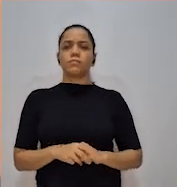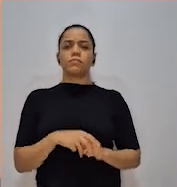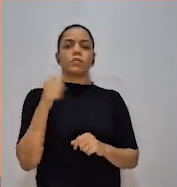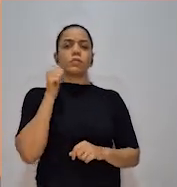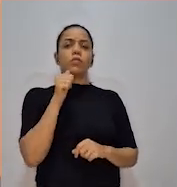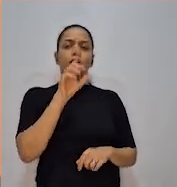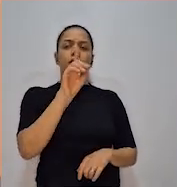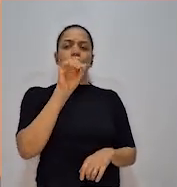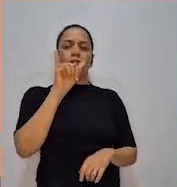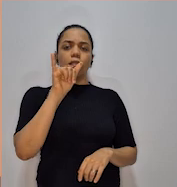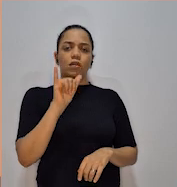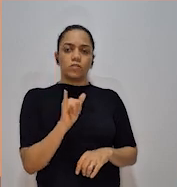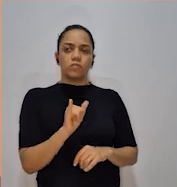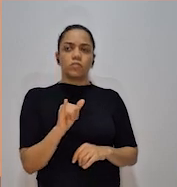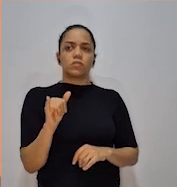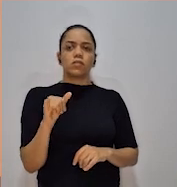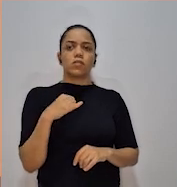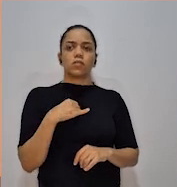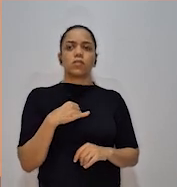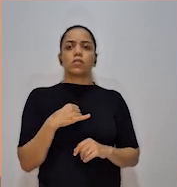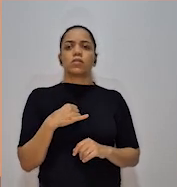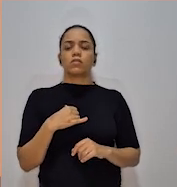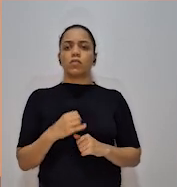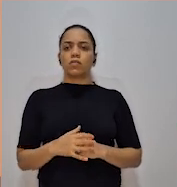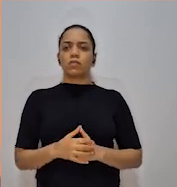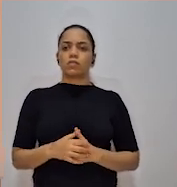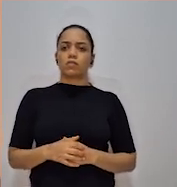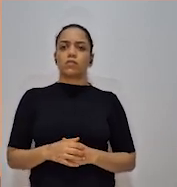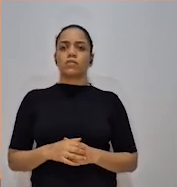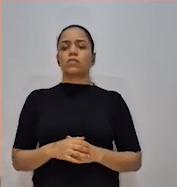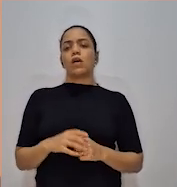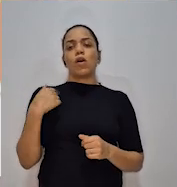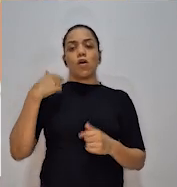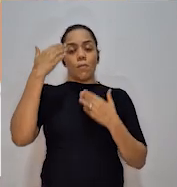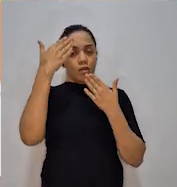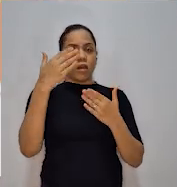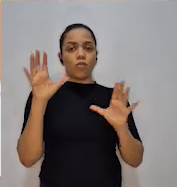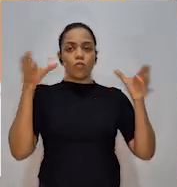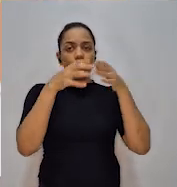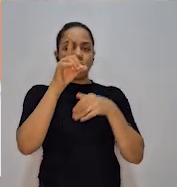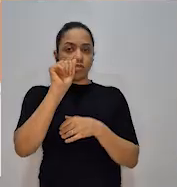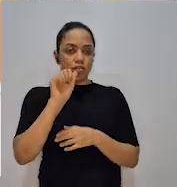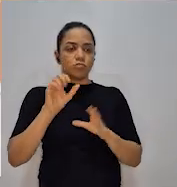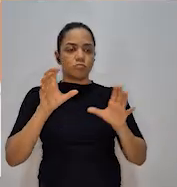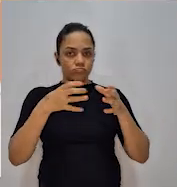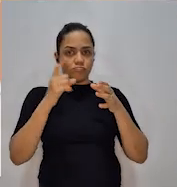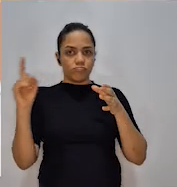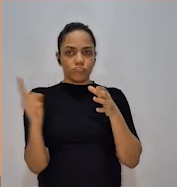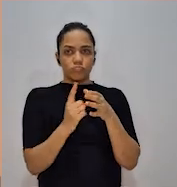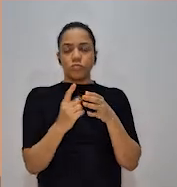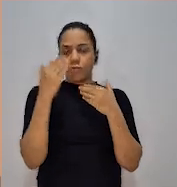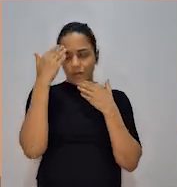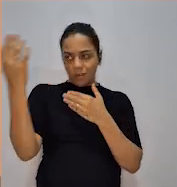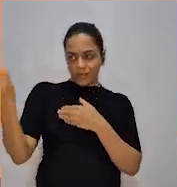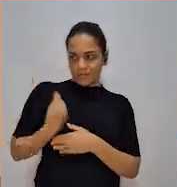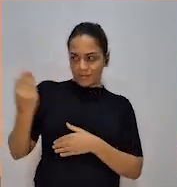Dani. Dani também é parte dos comitês aqui, né, da APSA. Obrigada por estar aqui também. E ela traz uma pergunta muito